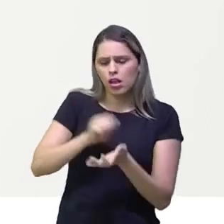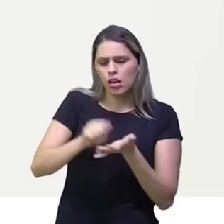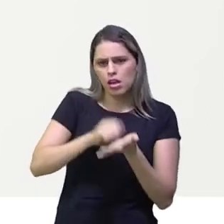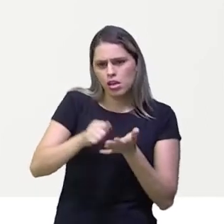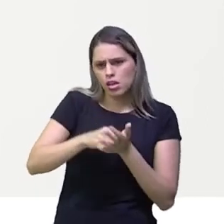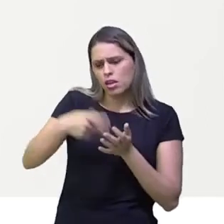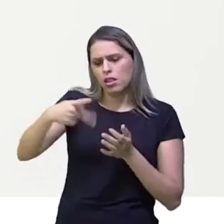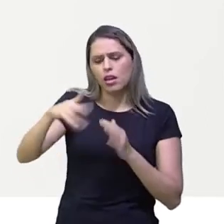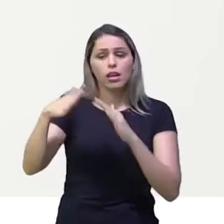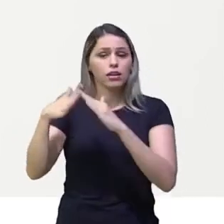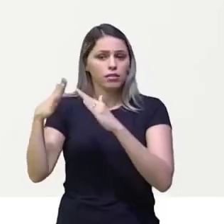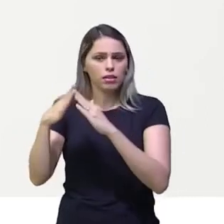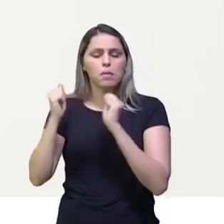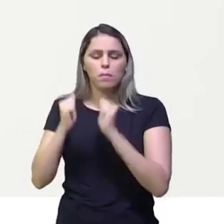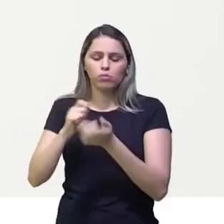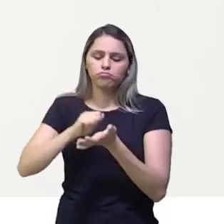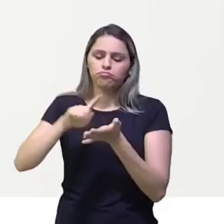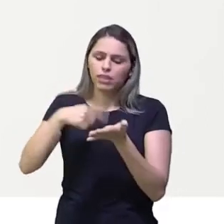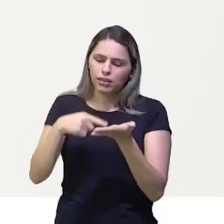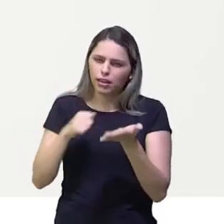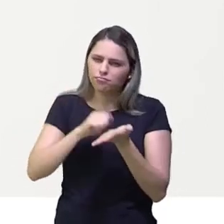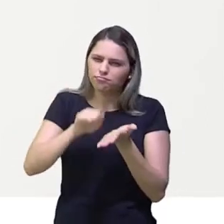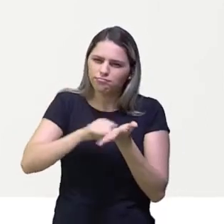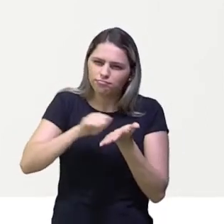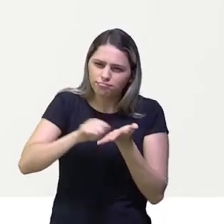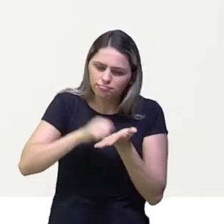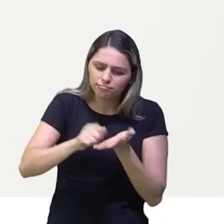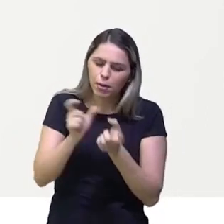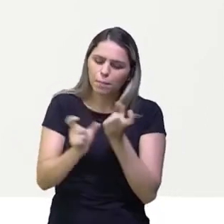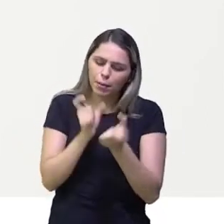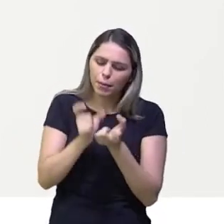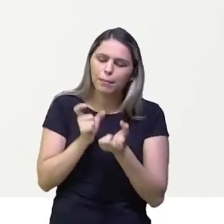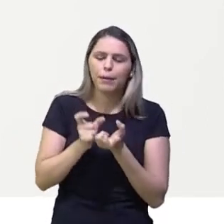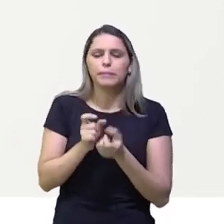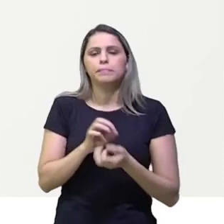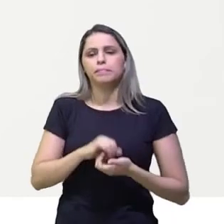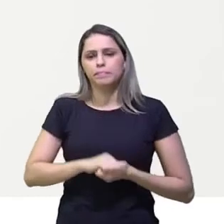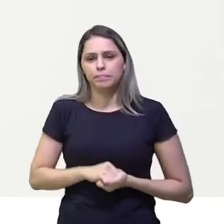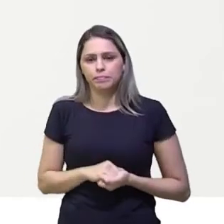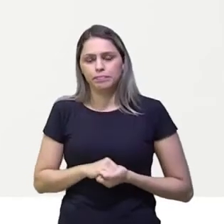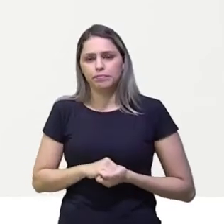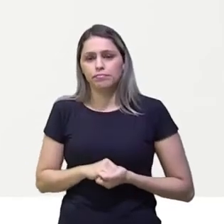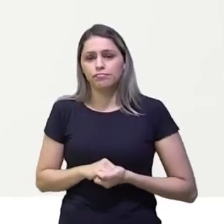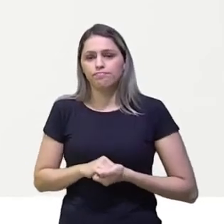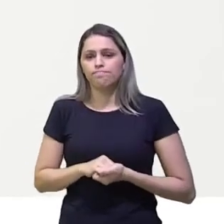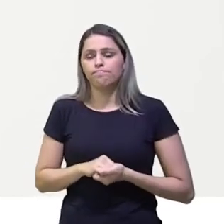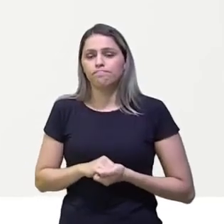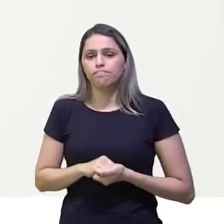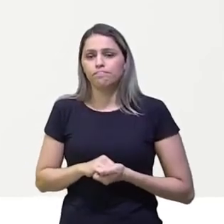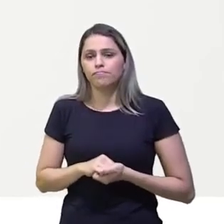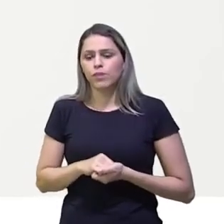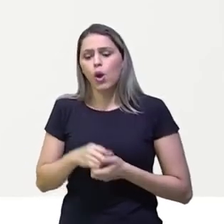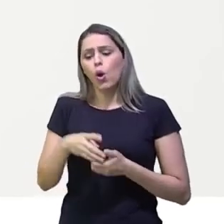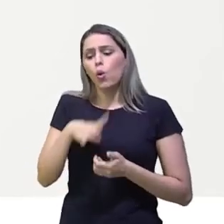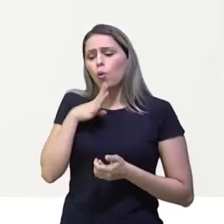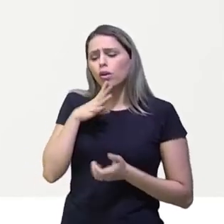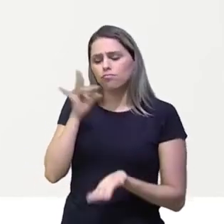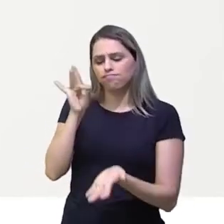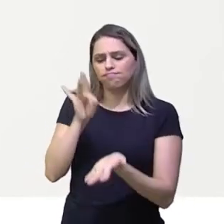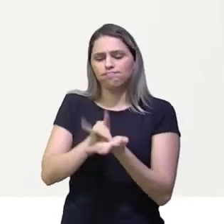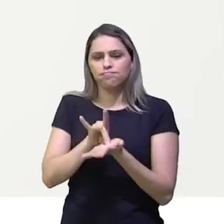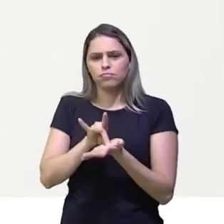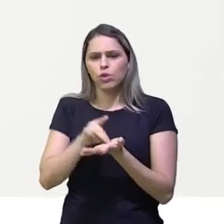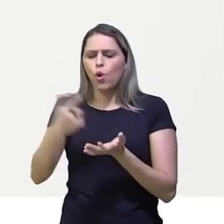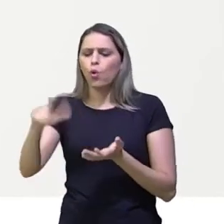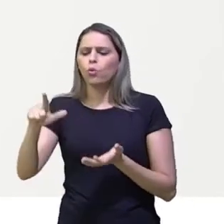to. Té. Té, to. Muito bem, crianças. Reconhecendo. Outra palavra com T. Quem